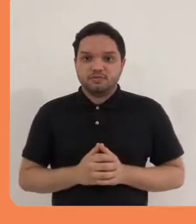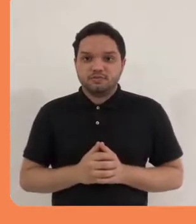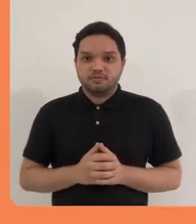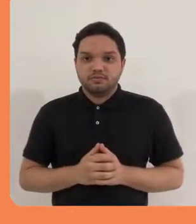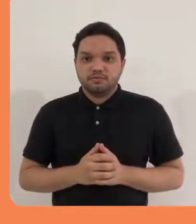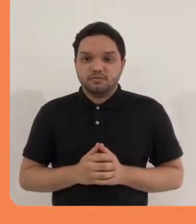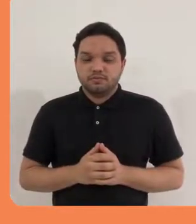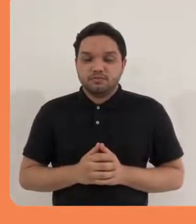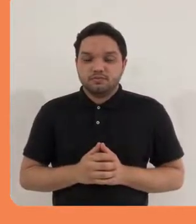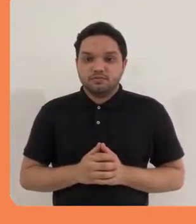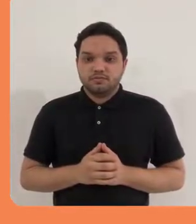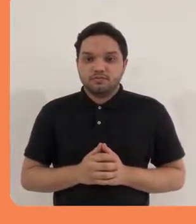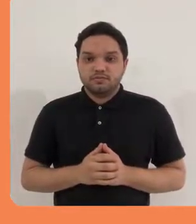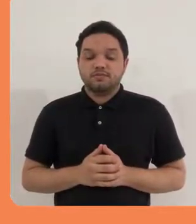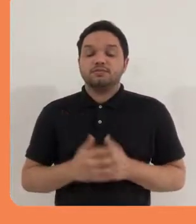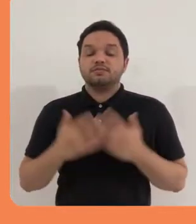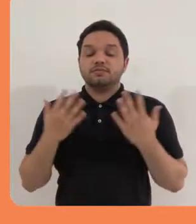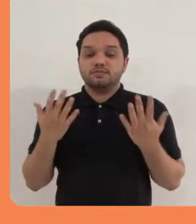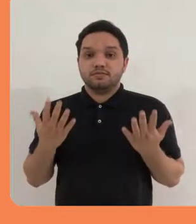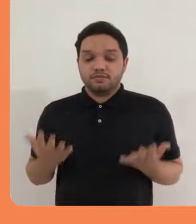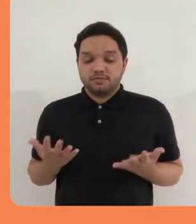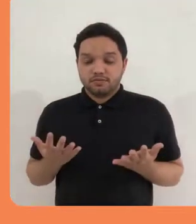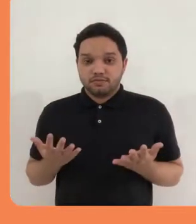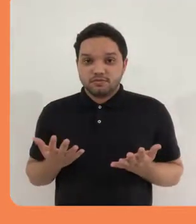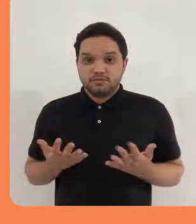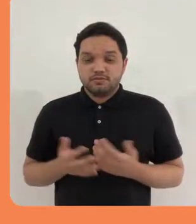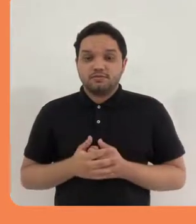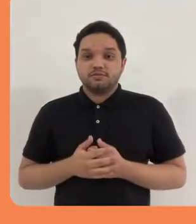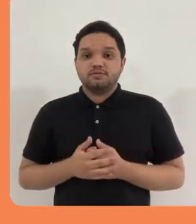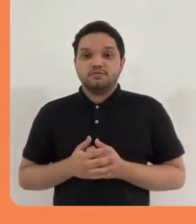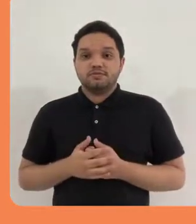não lembro, porque ele precisa também finalizar.